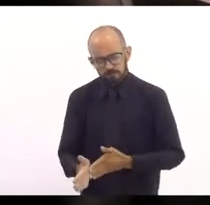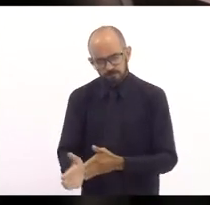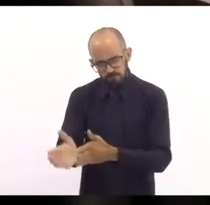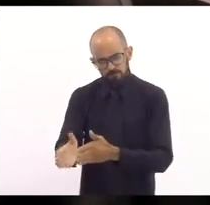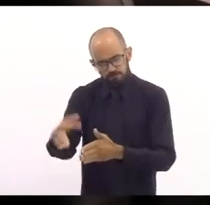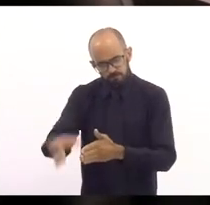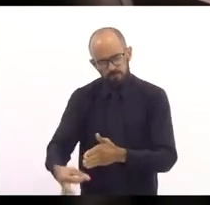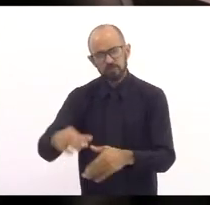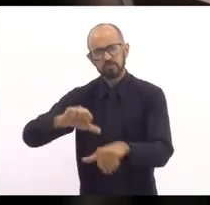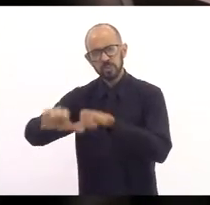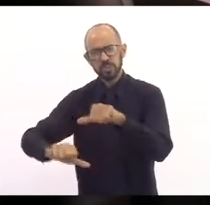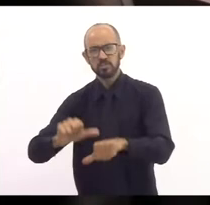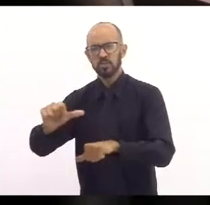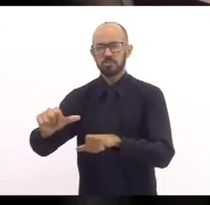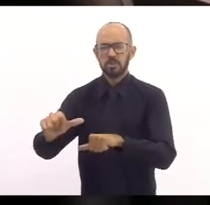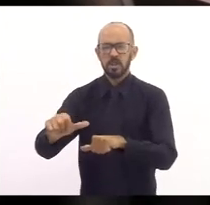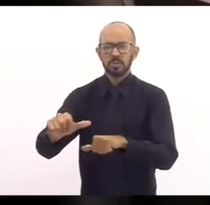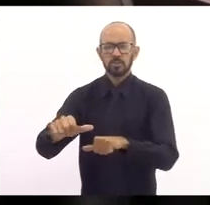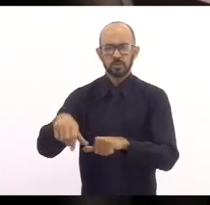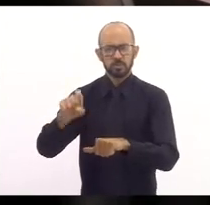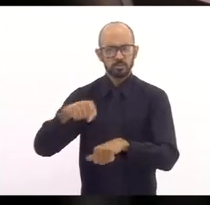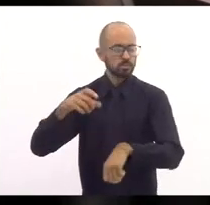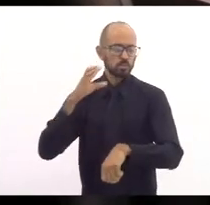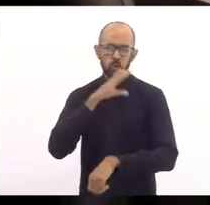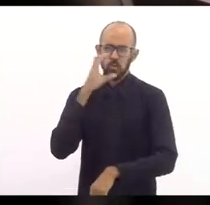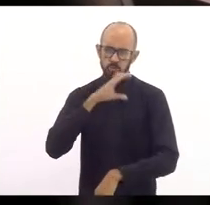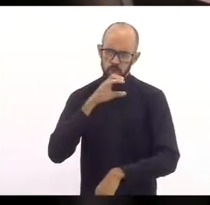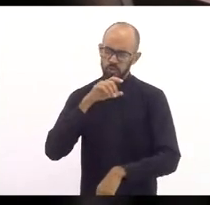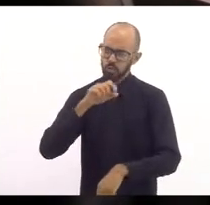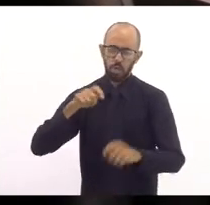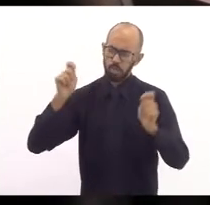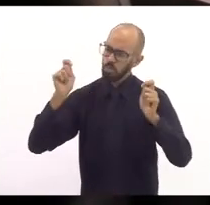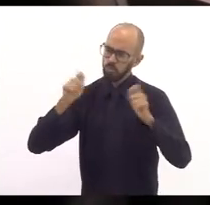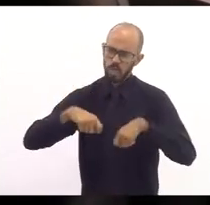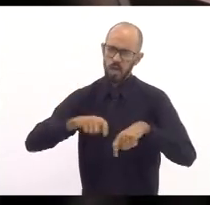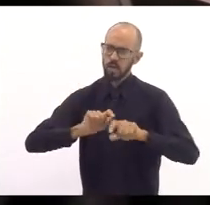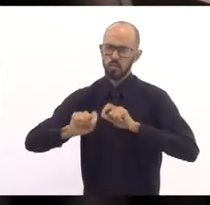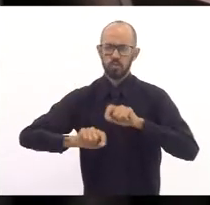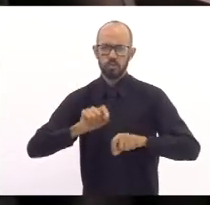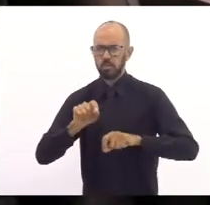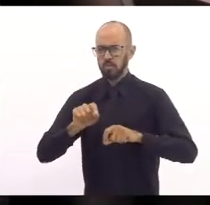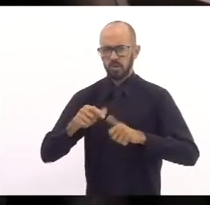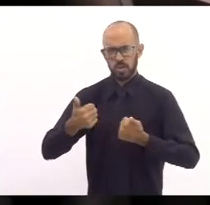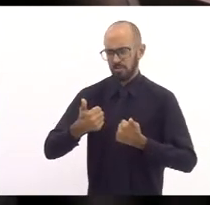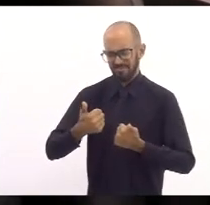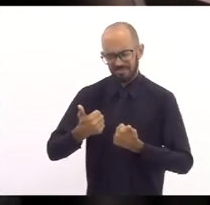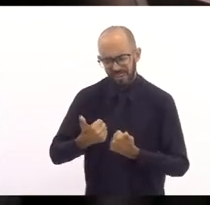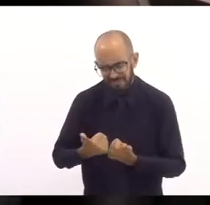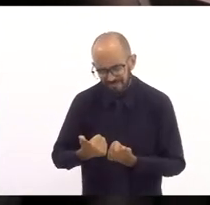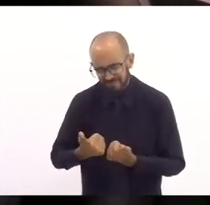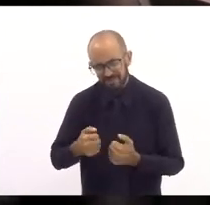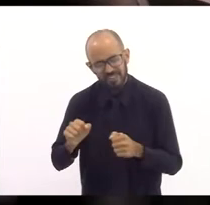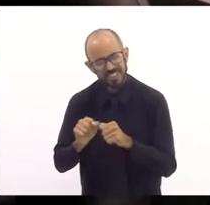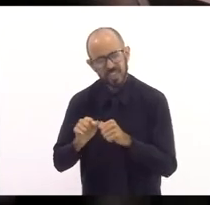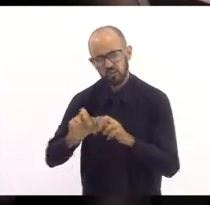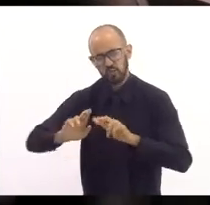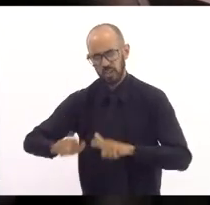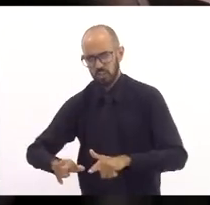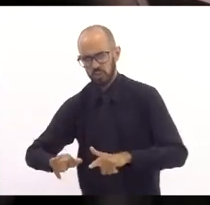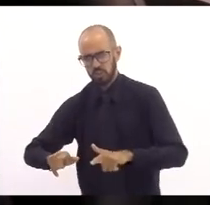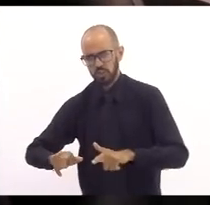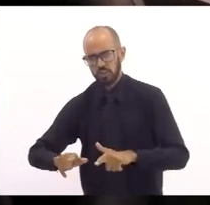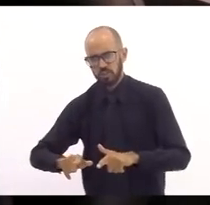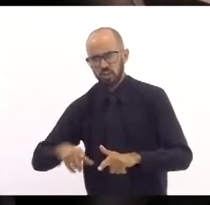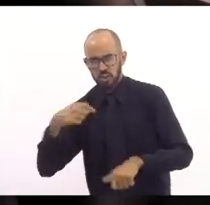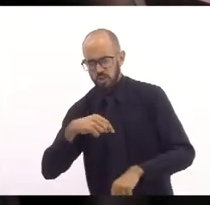transformado imediatamente é algo que não há como sustentar em sentido diferente. É preciso que